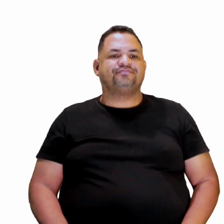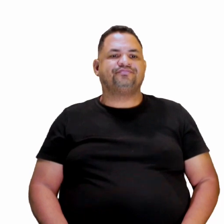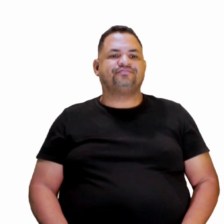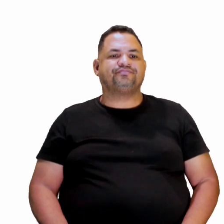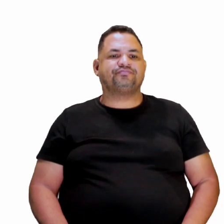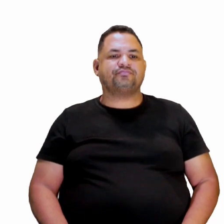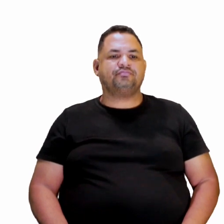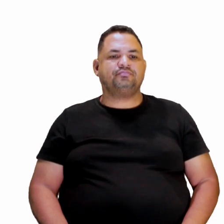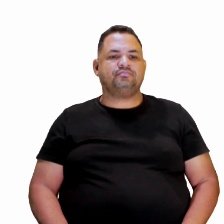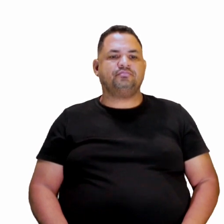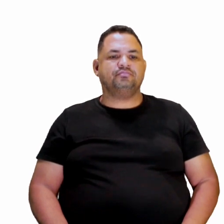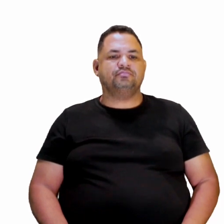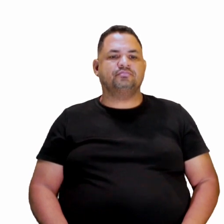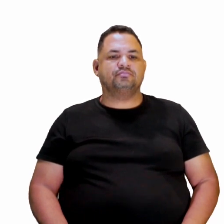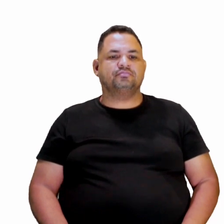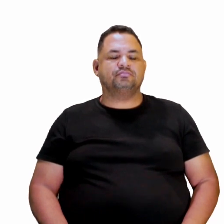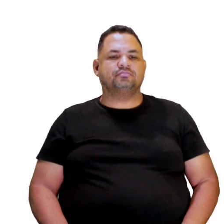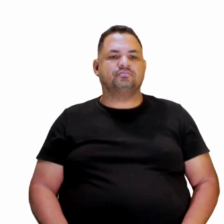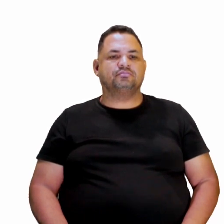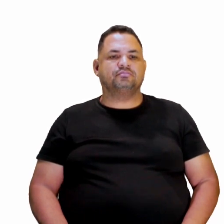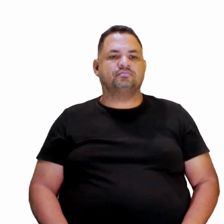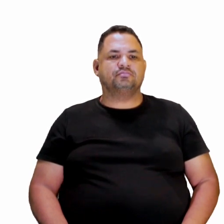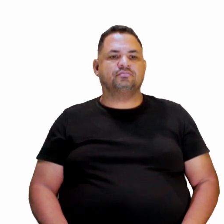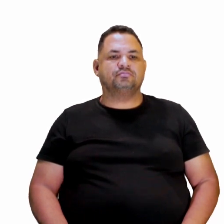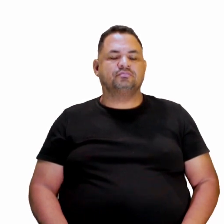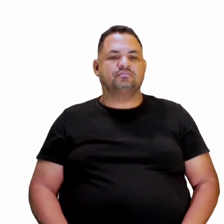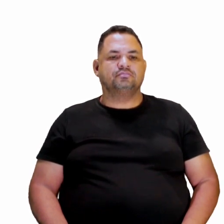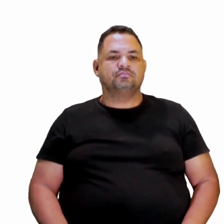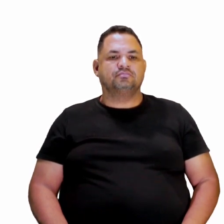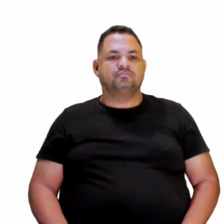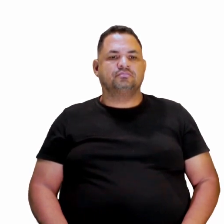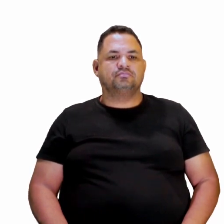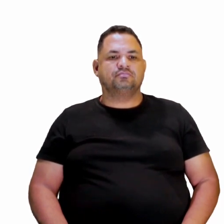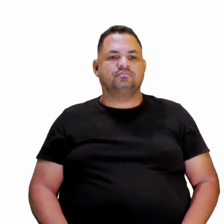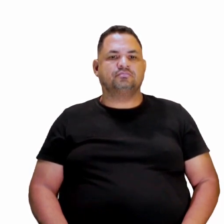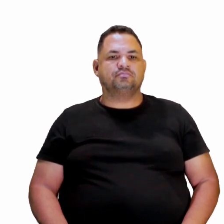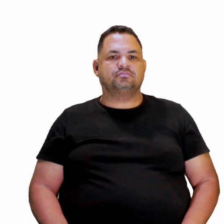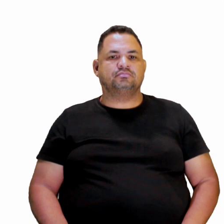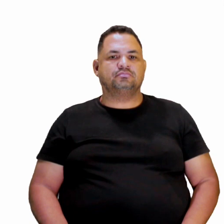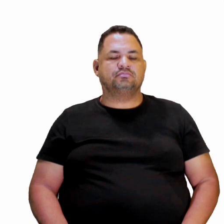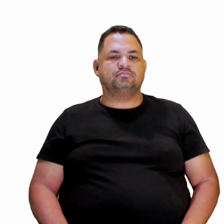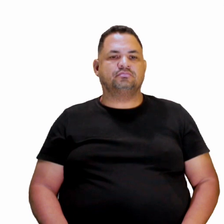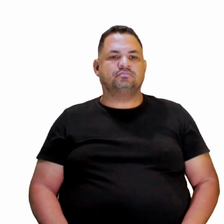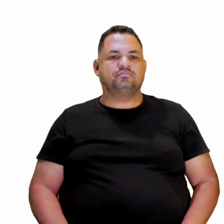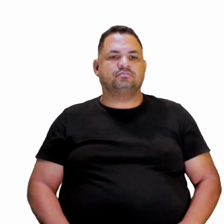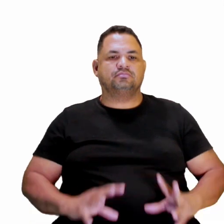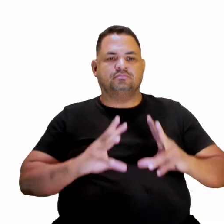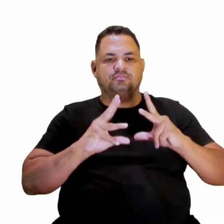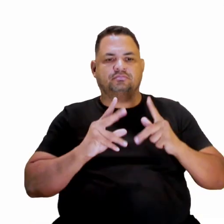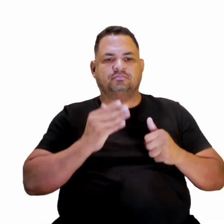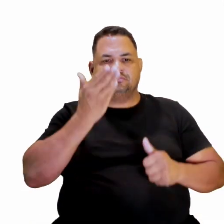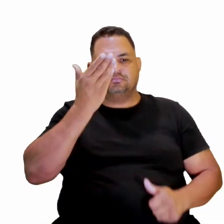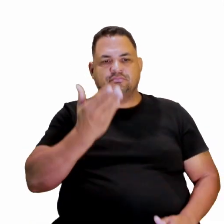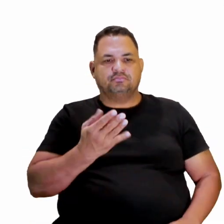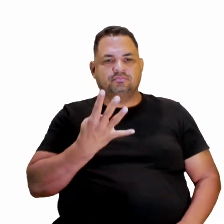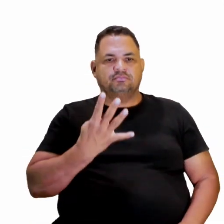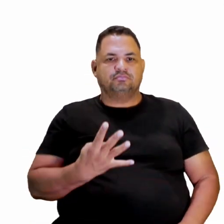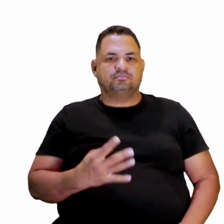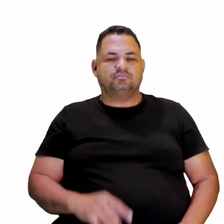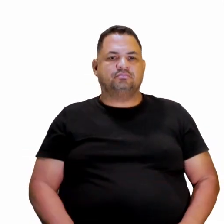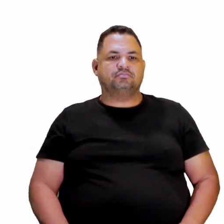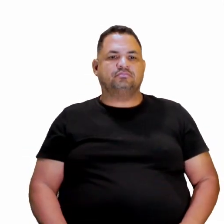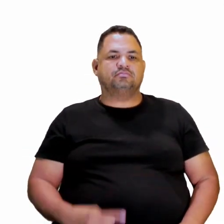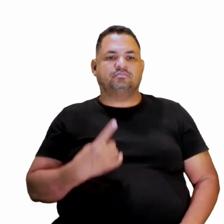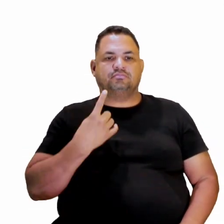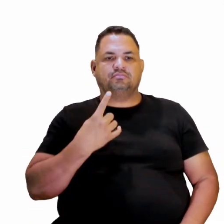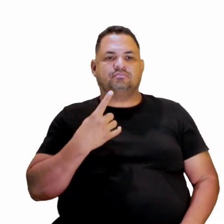actually, eventually, student, comprehensive. A gente sabe muito bem que todas essas quatro são,